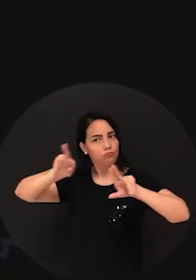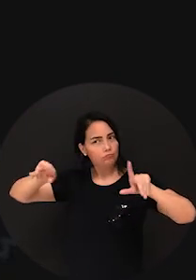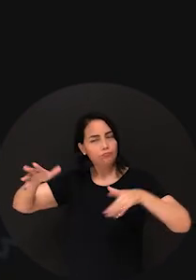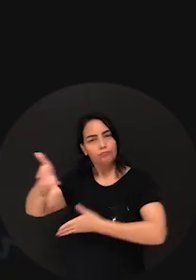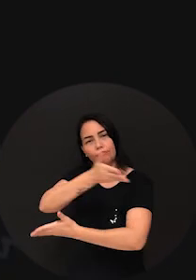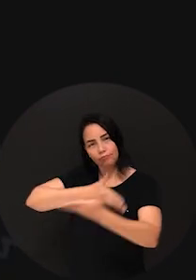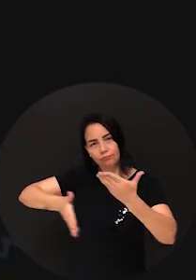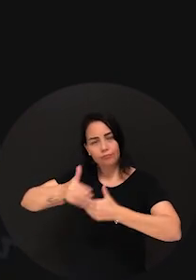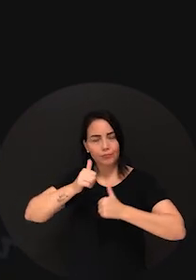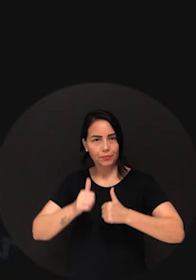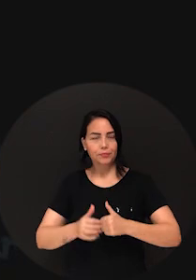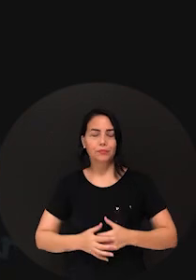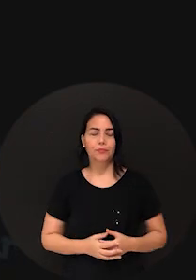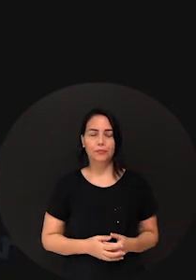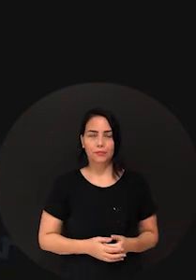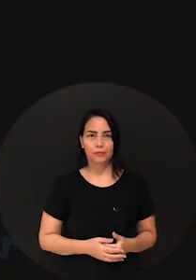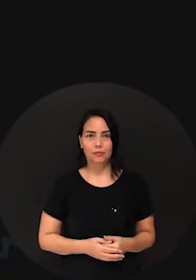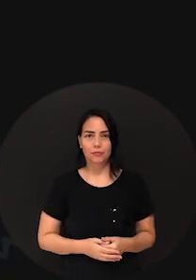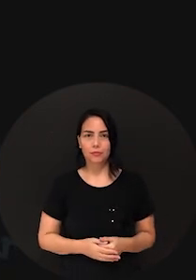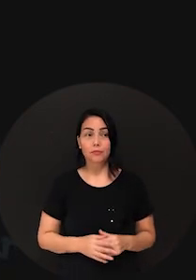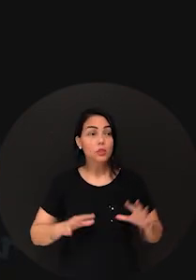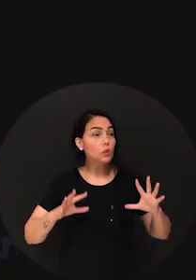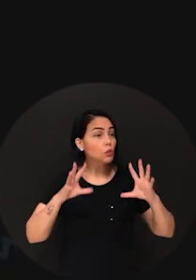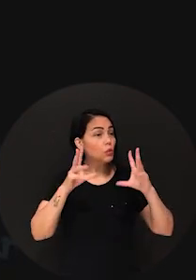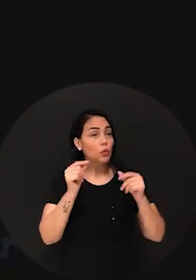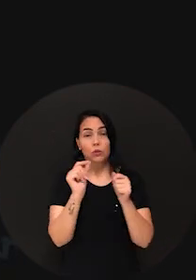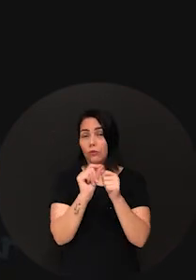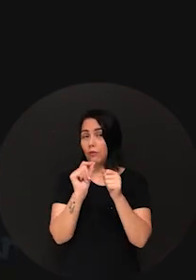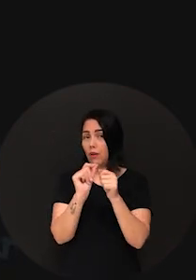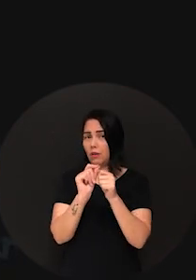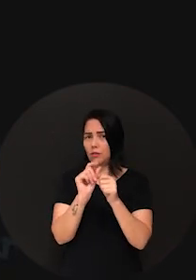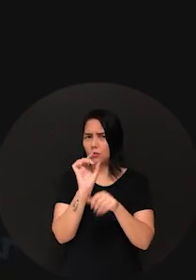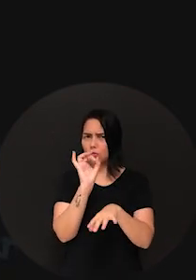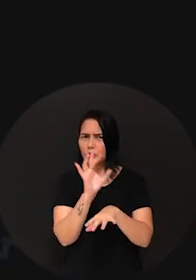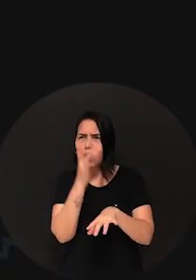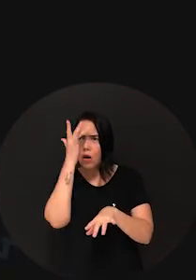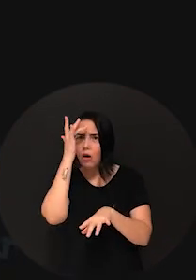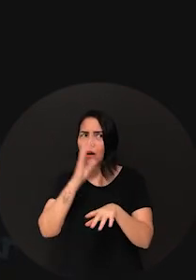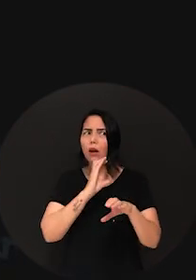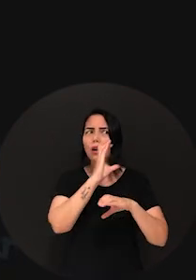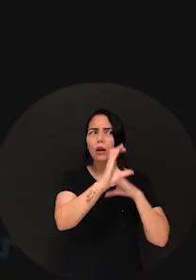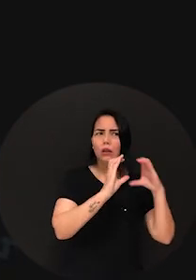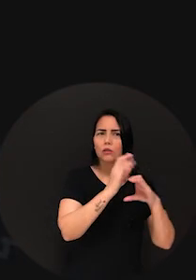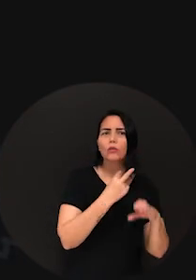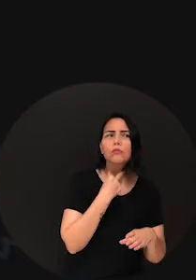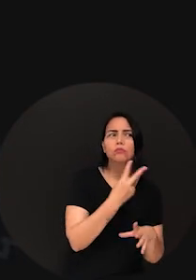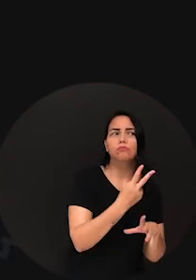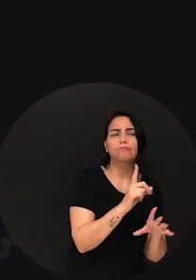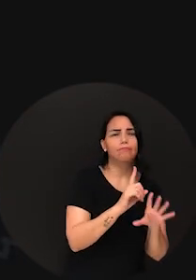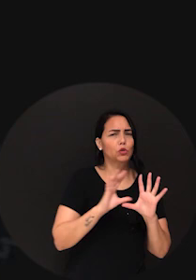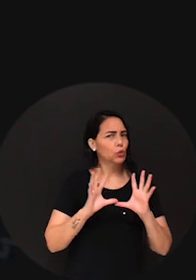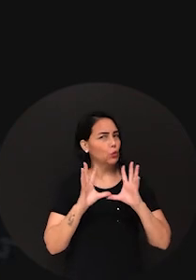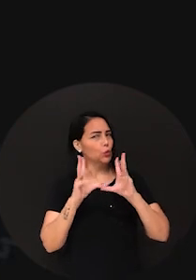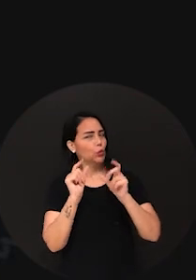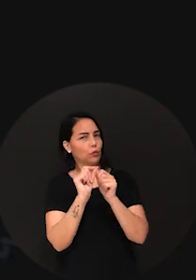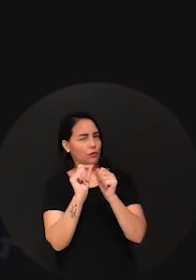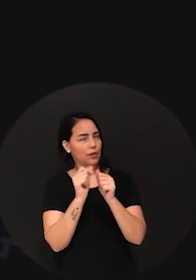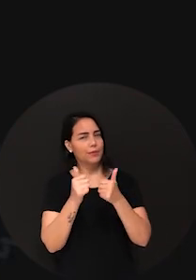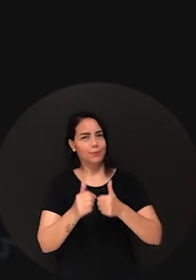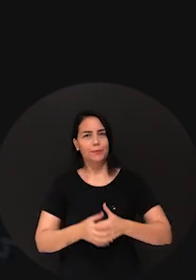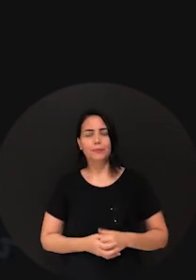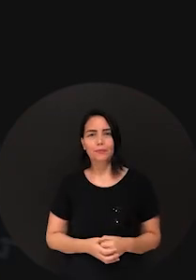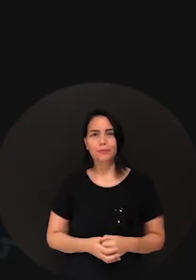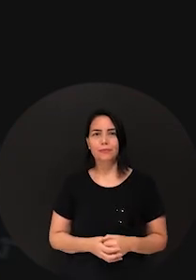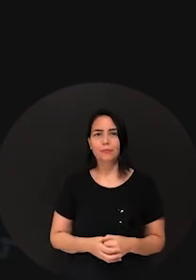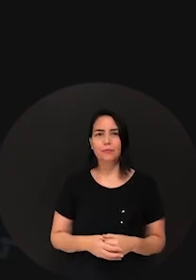envolvidas. Que todos fazem, né? Não só os cantores. Isso. Ok,